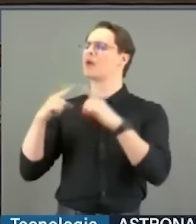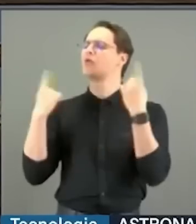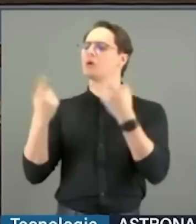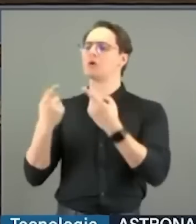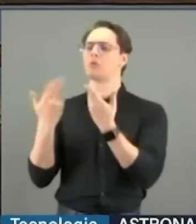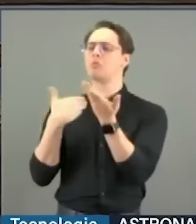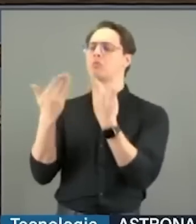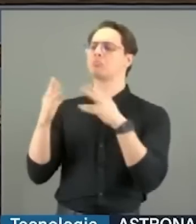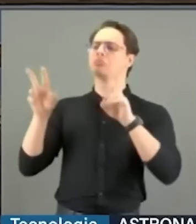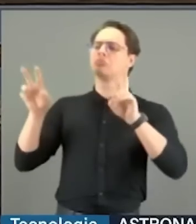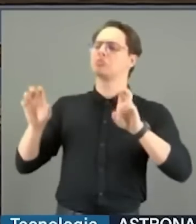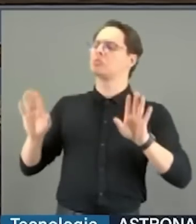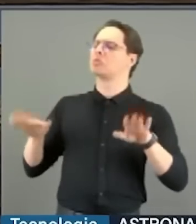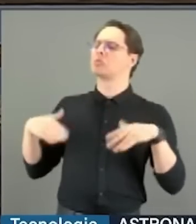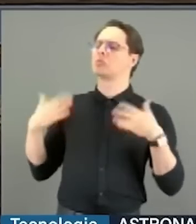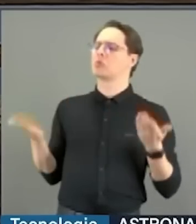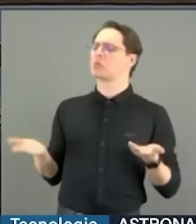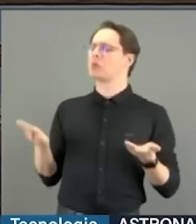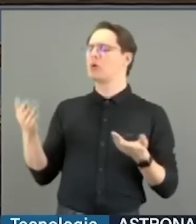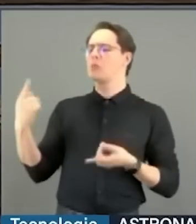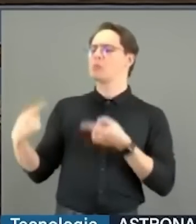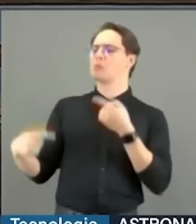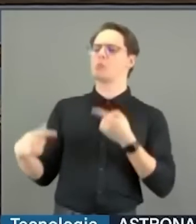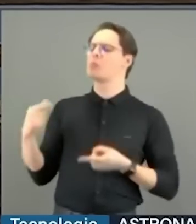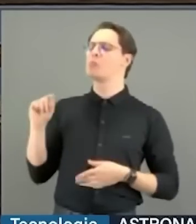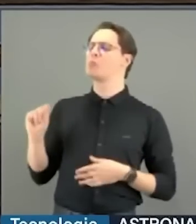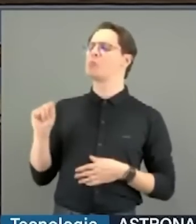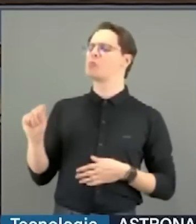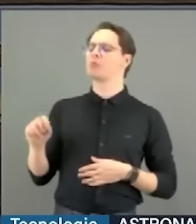vocês trataram nela? O que, que vocês discutiram nessa reunião?